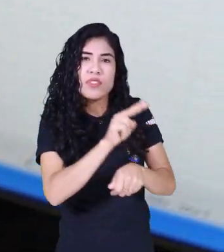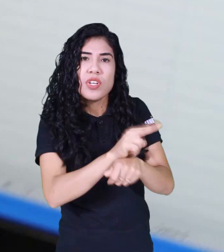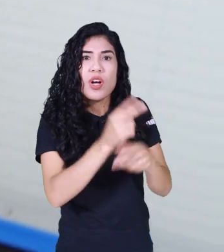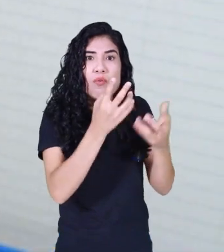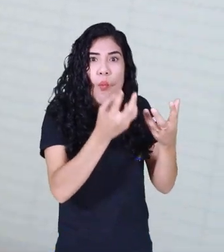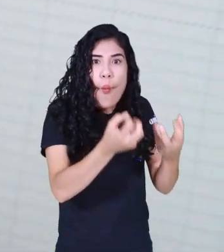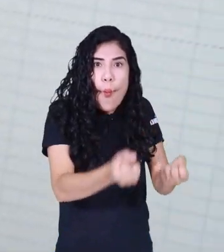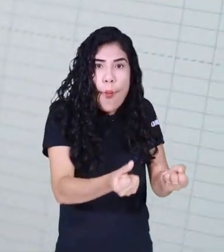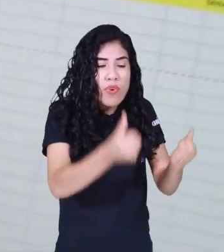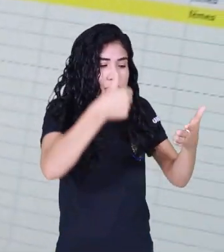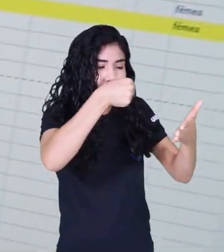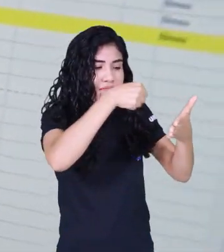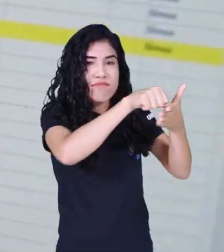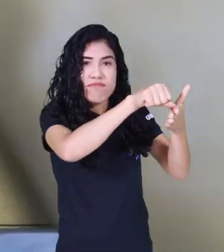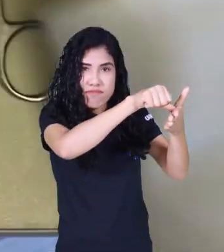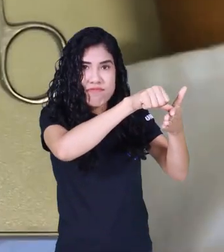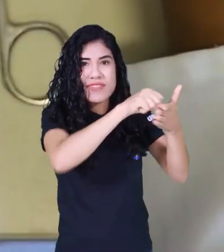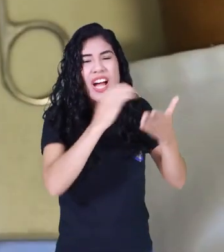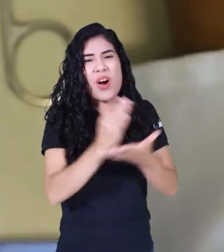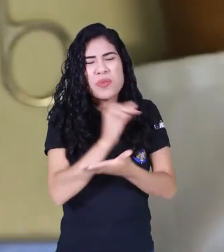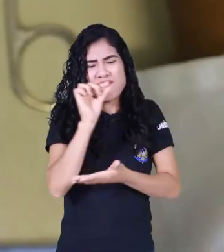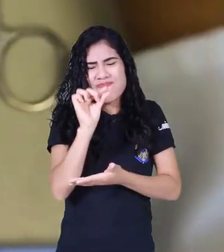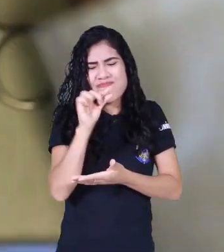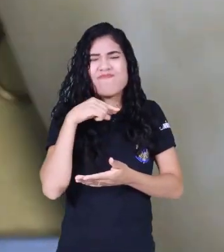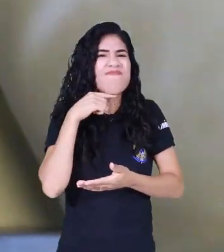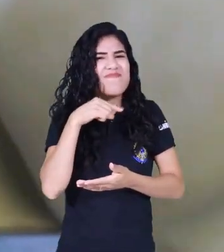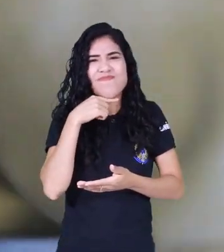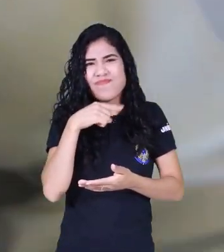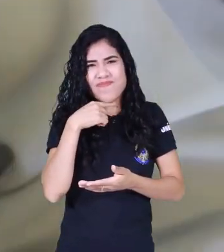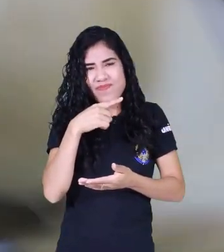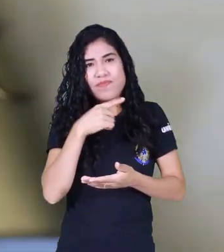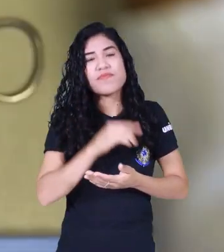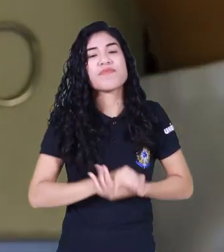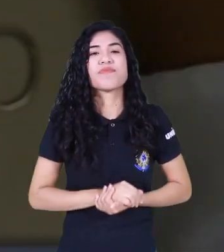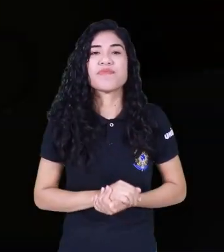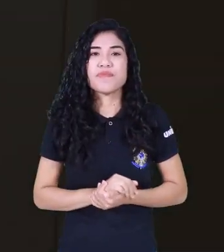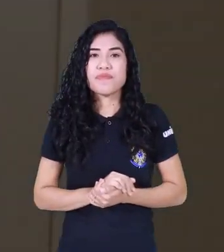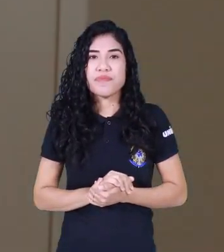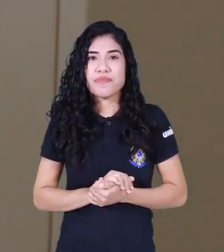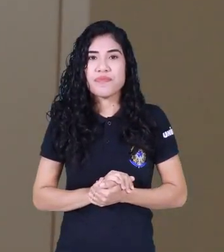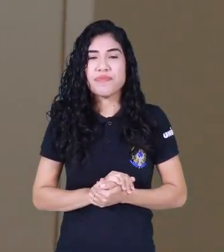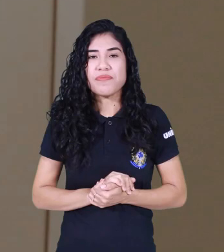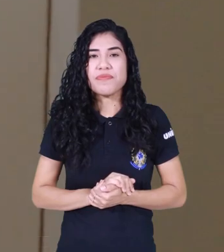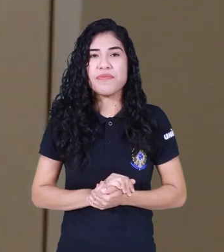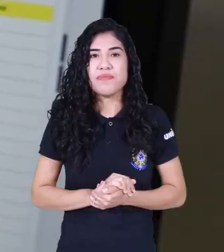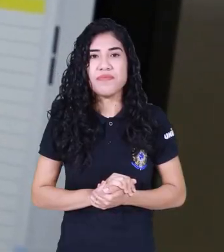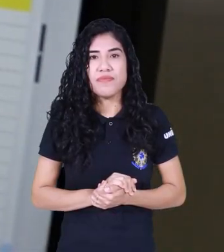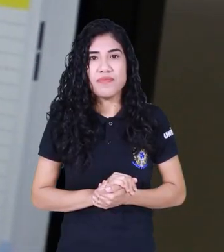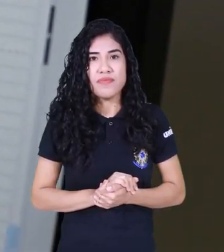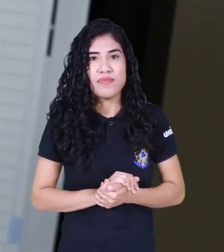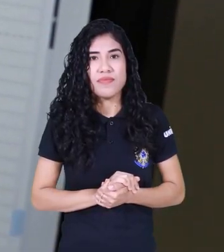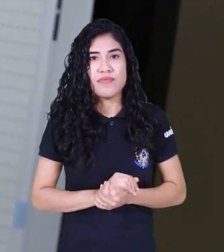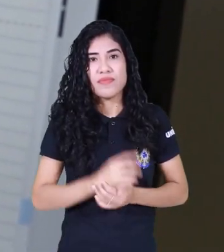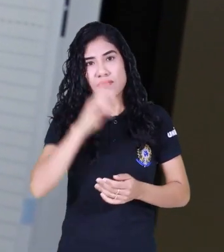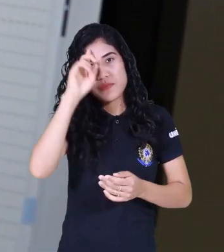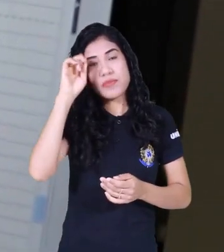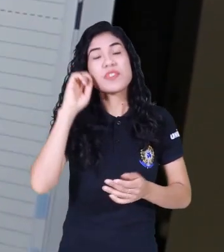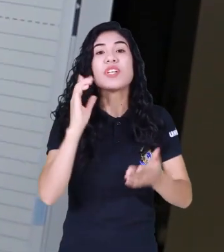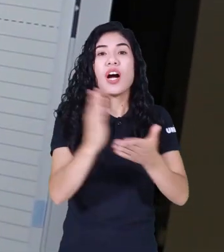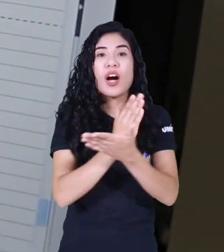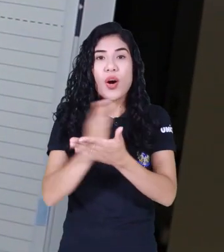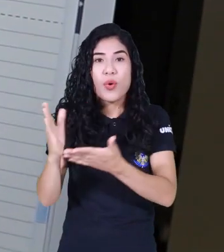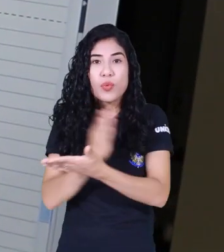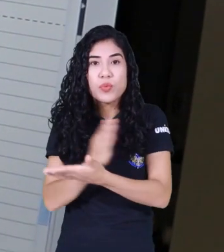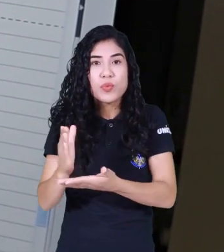alfinetados com alfinetes entomológicos. Insetos menores não são alfinetados e são montados em triângulos feitos com papel cartonado. Em alguns casos, como